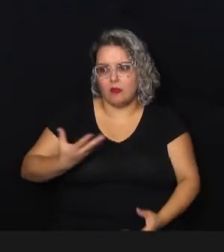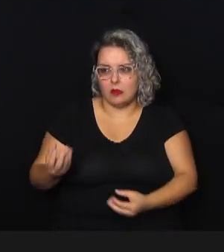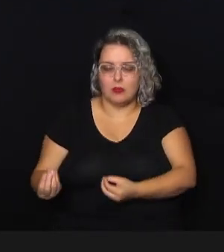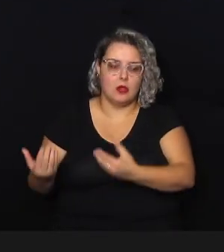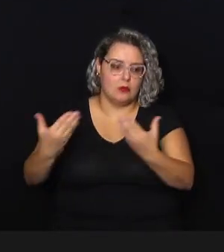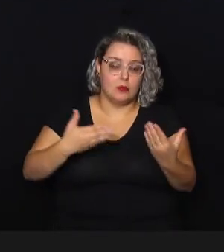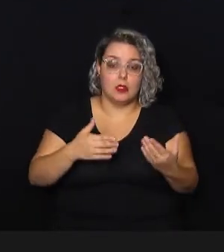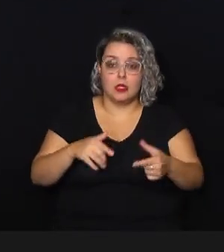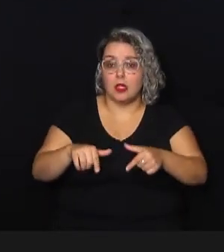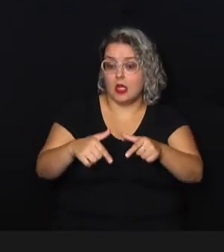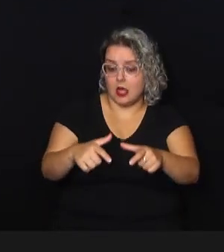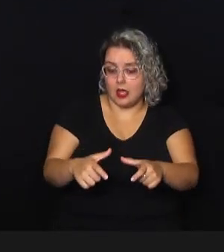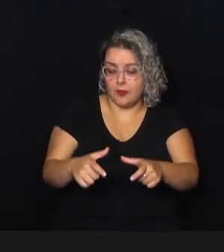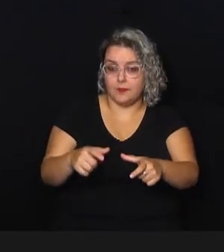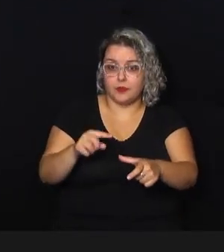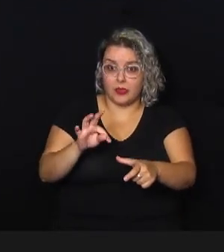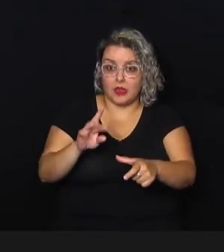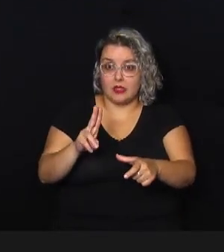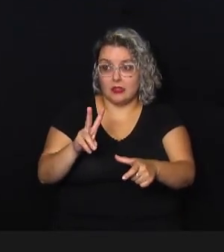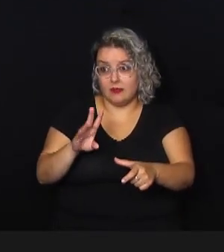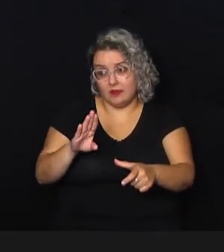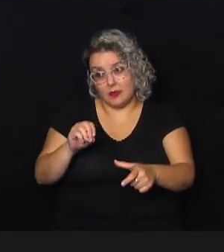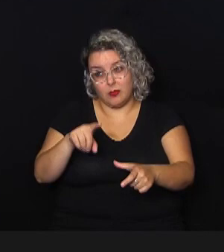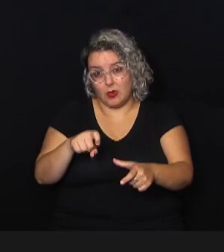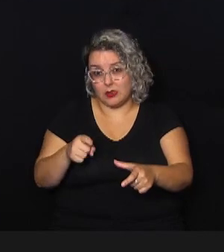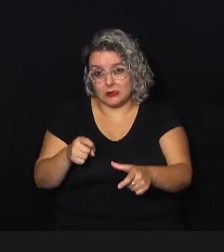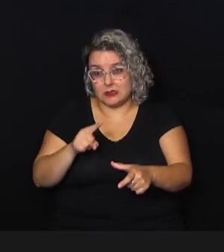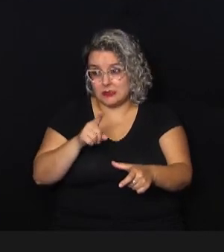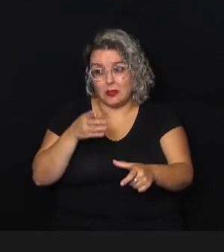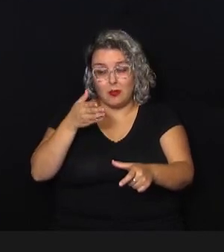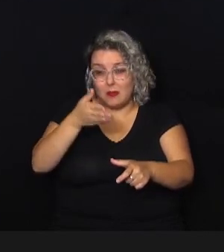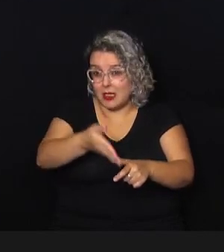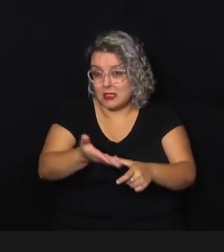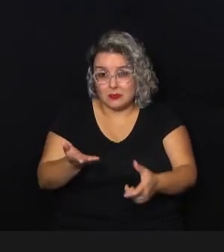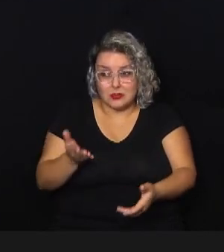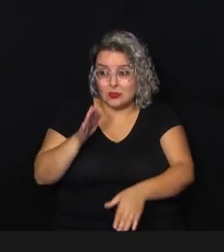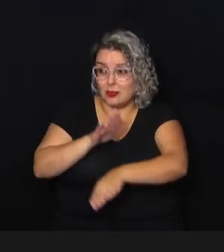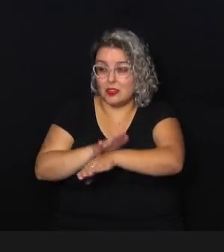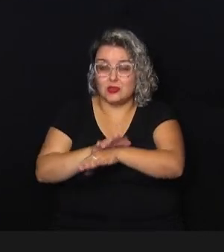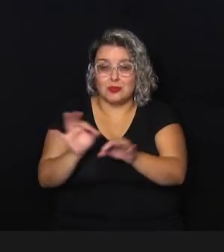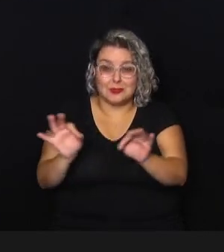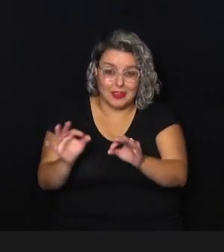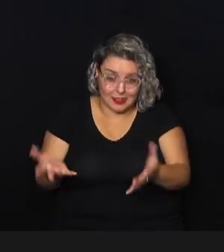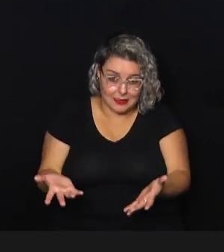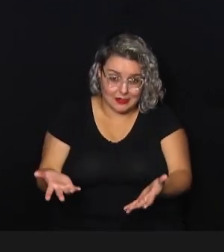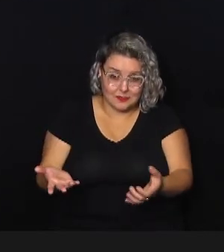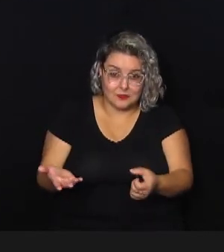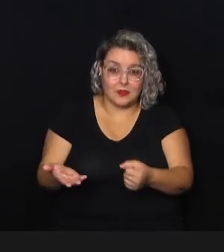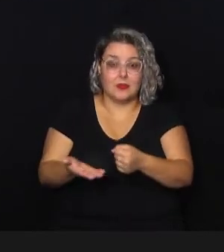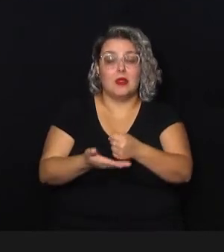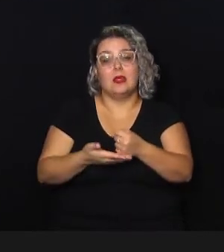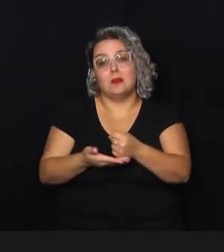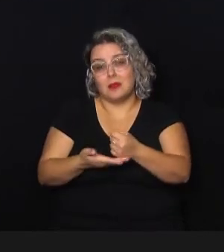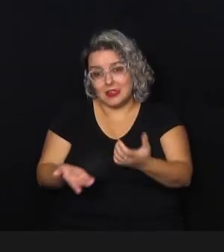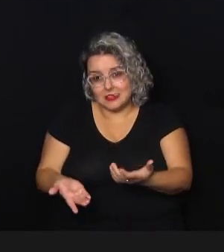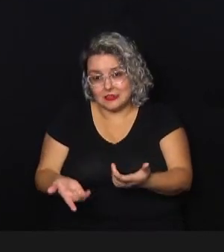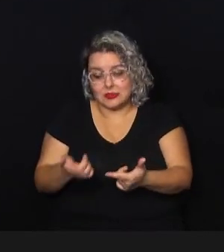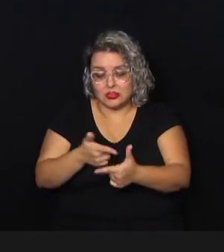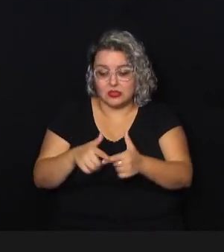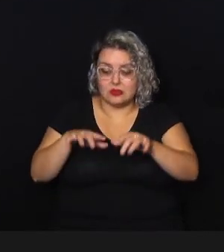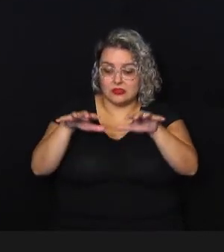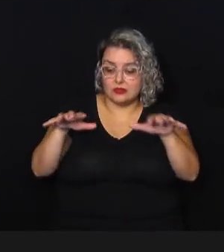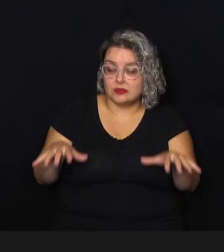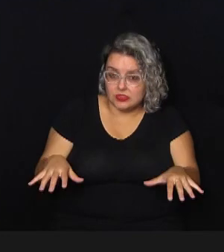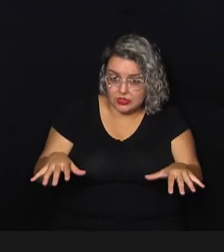não participam de nenhuma forma e não contribuem com isso. E, basicamente, a gente tem que dividir essa